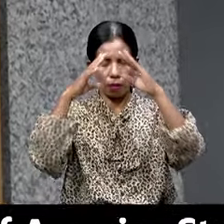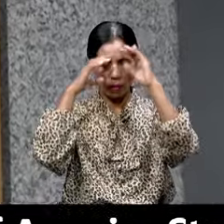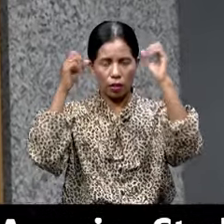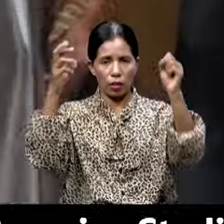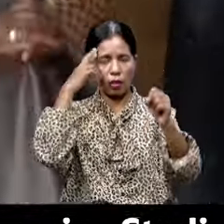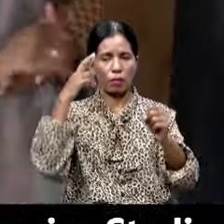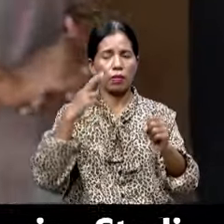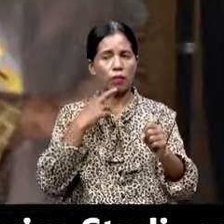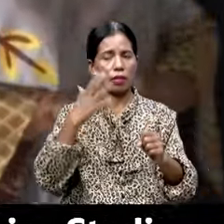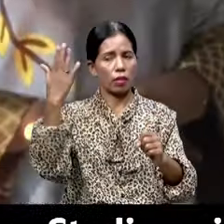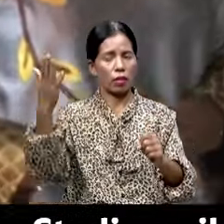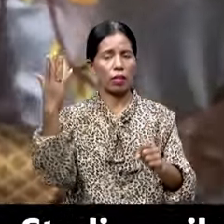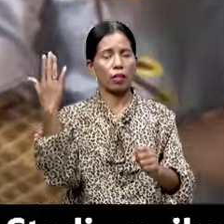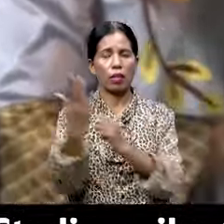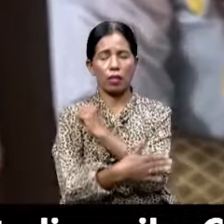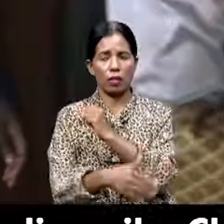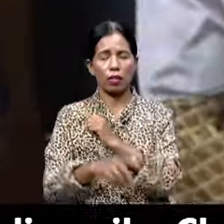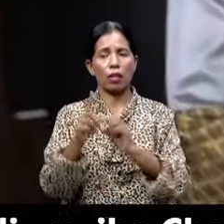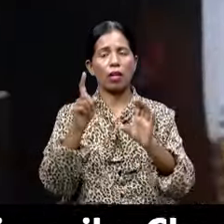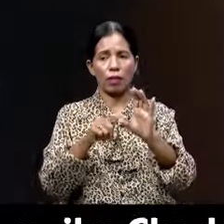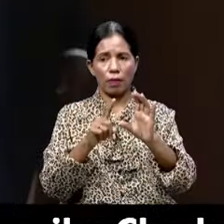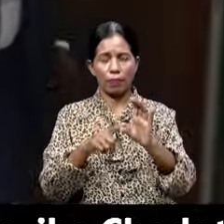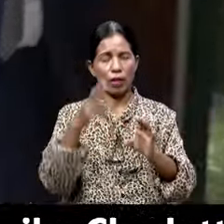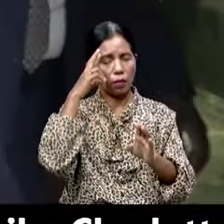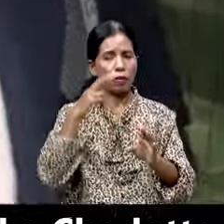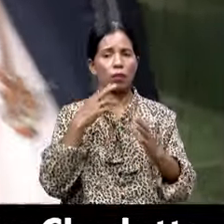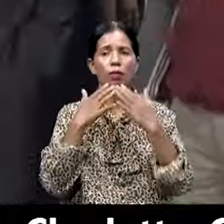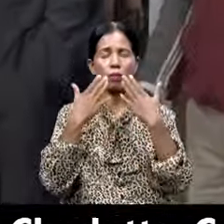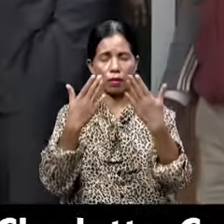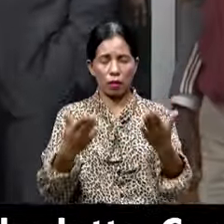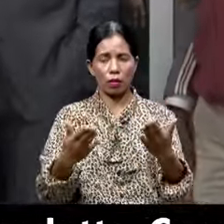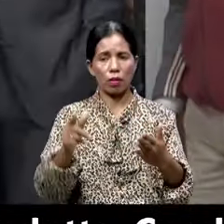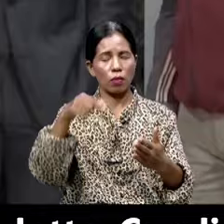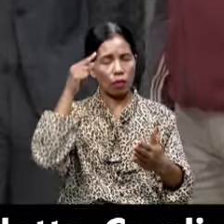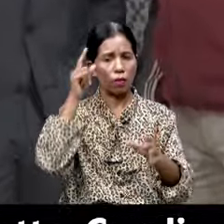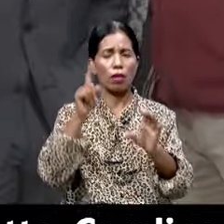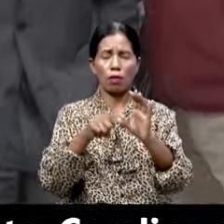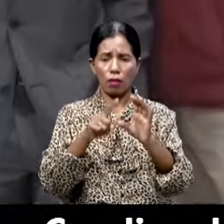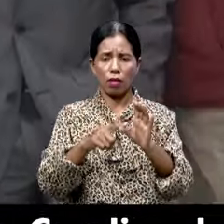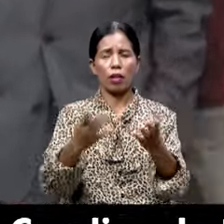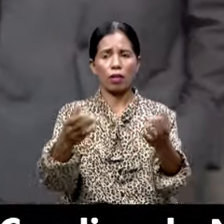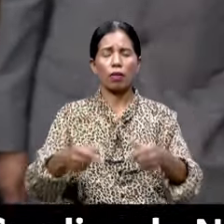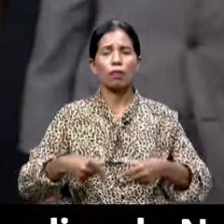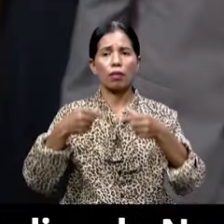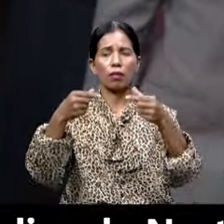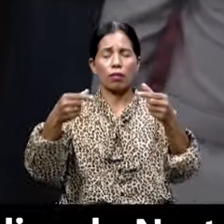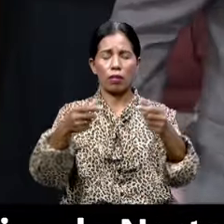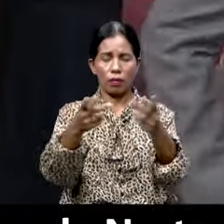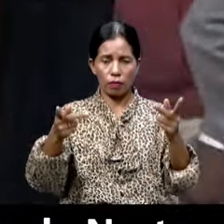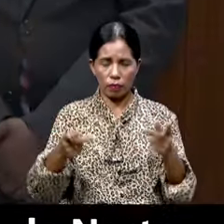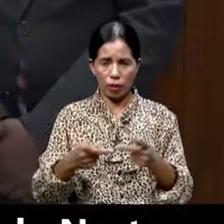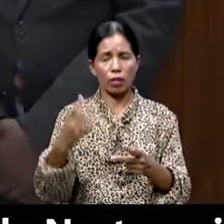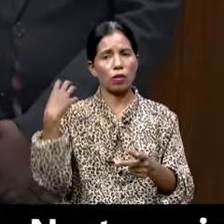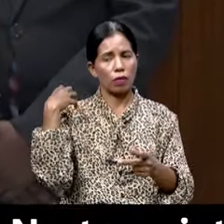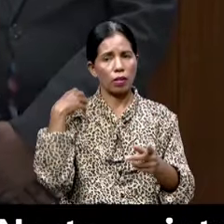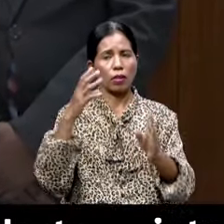Ramos Horta, e a Angola. Ramos Horta agradece a serenidade no protidão governo angolaniano, neve atribuiu na propriedade no edifício